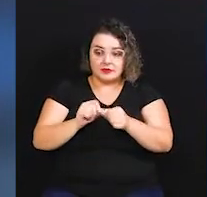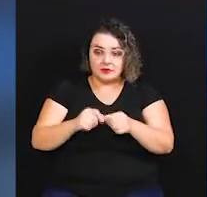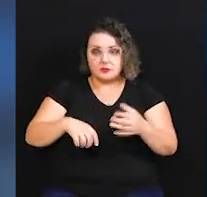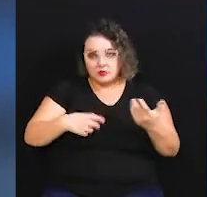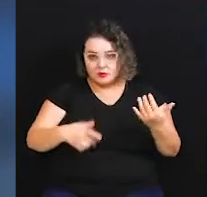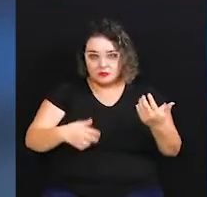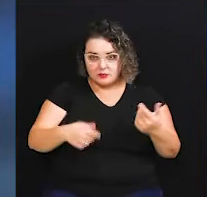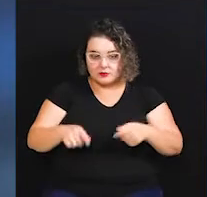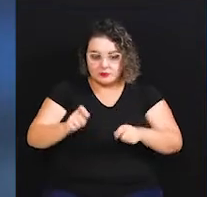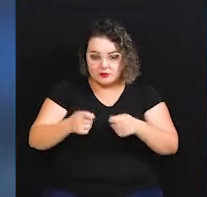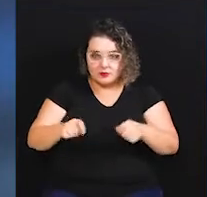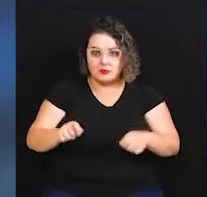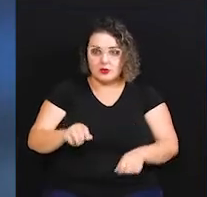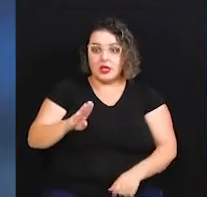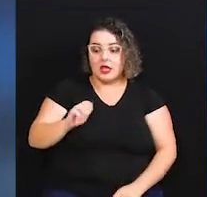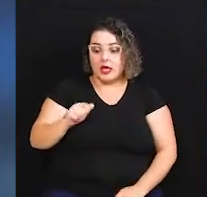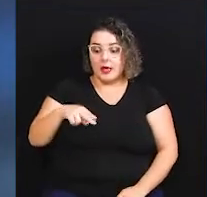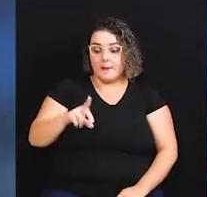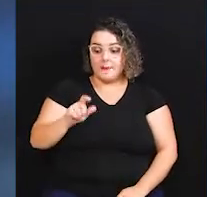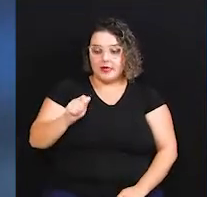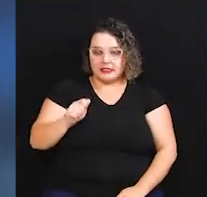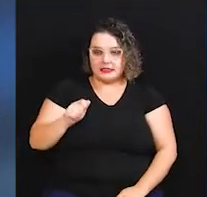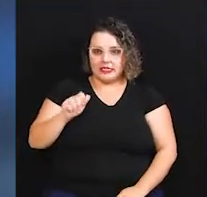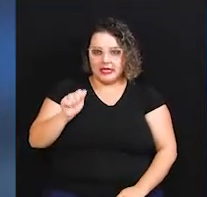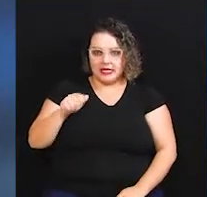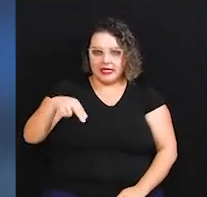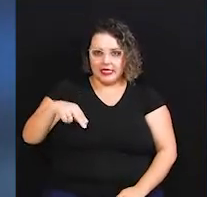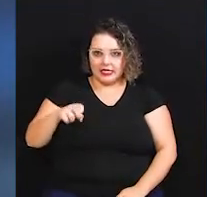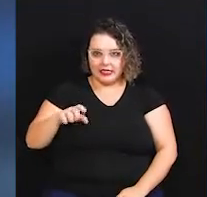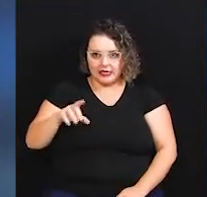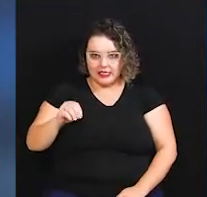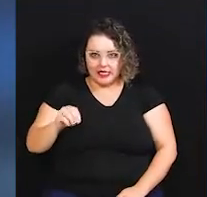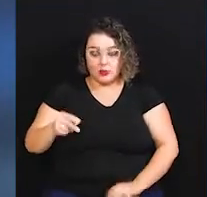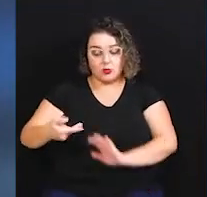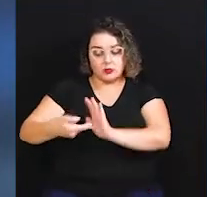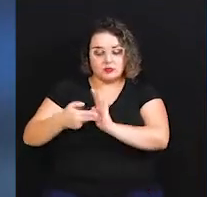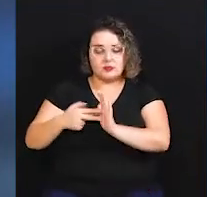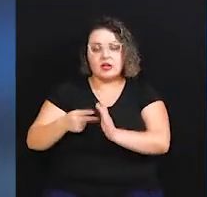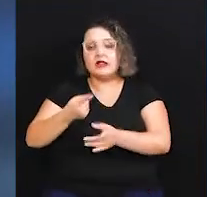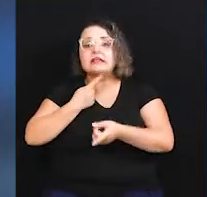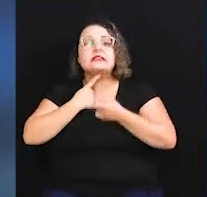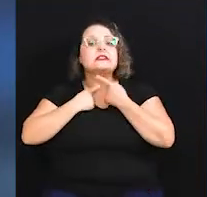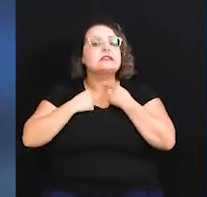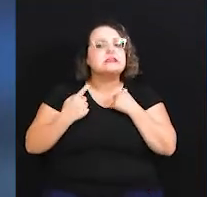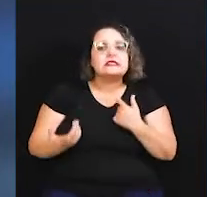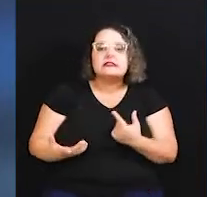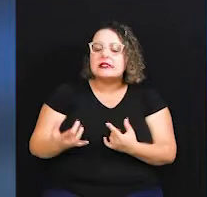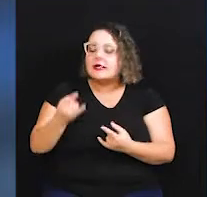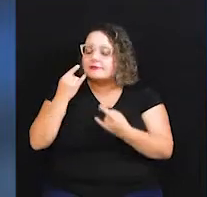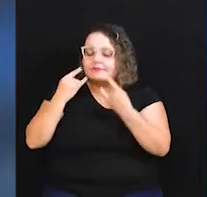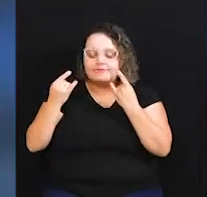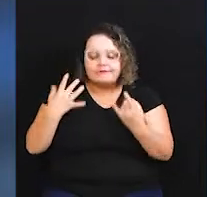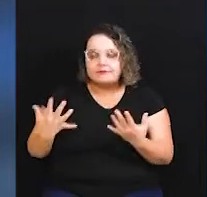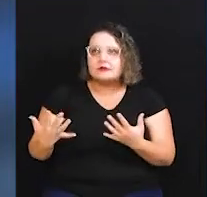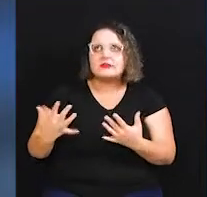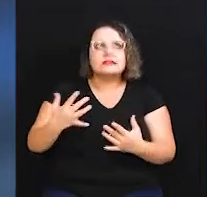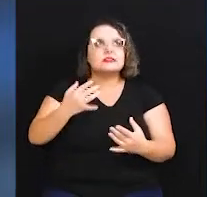banda intitulada Banda Anelo, que Anelo significa desejo, vontade,